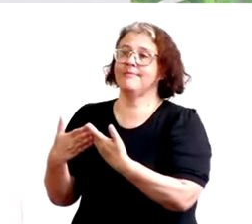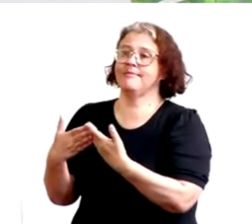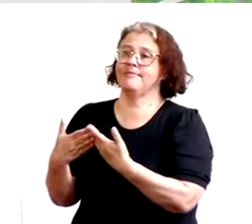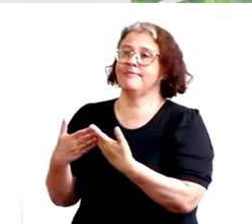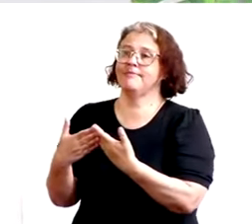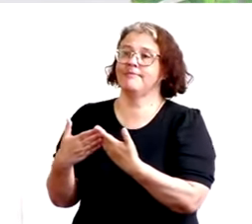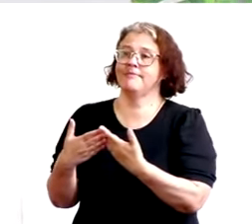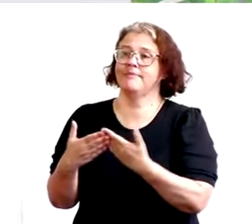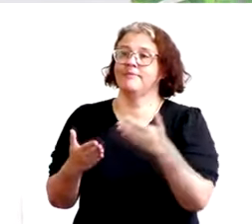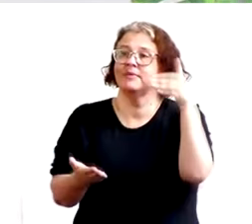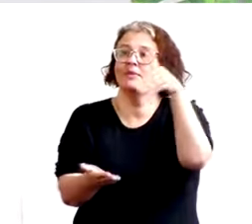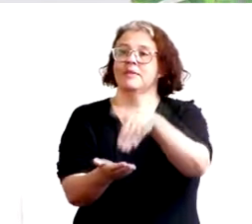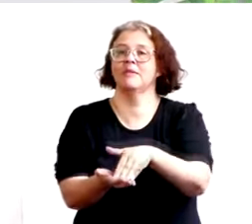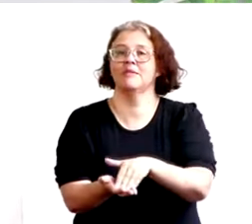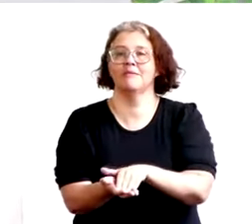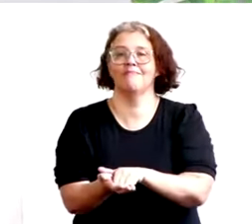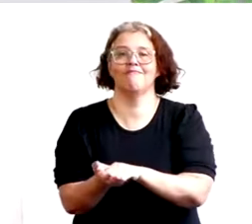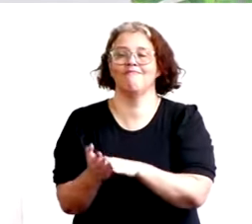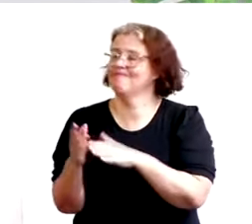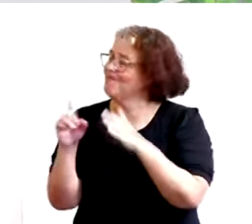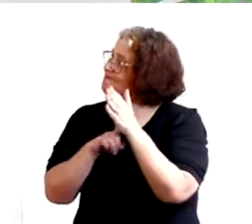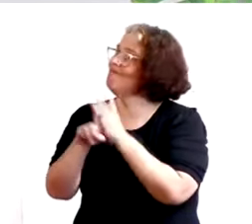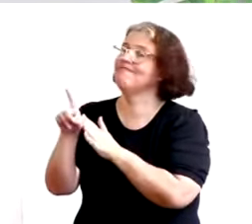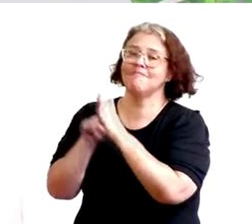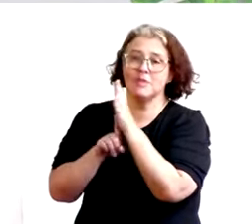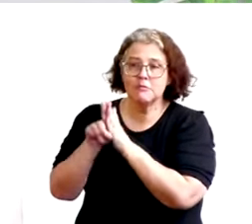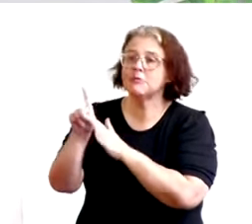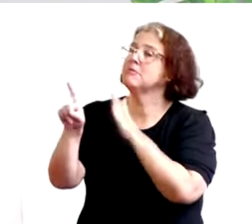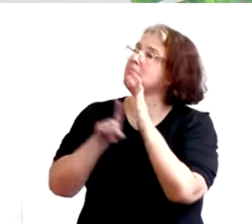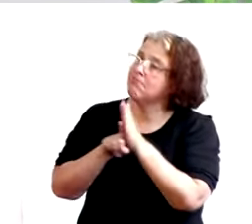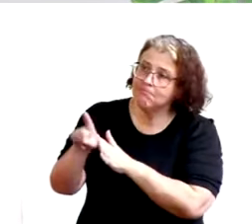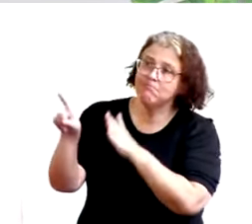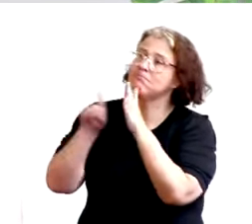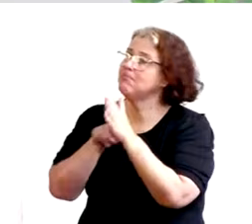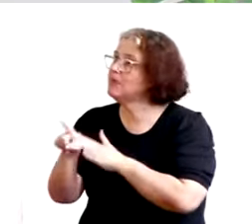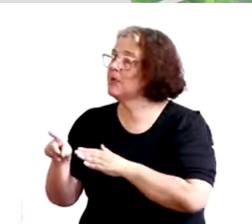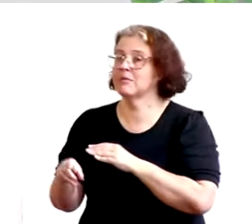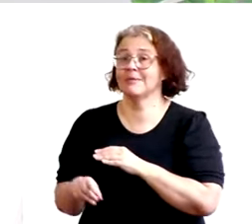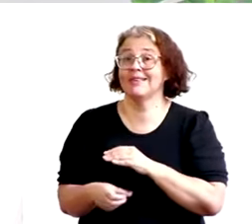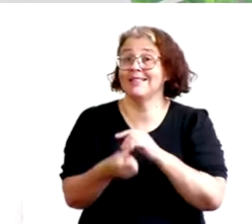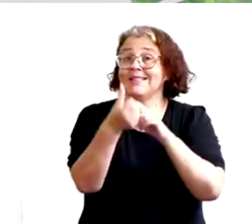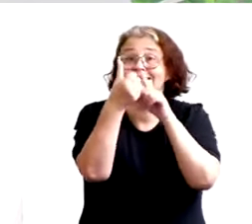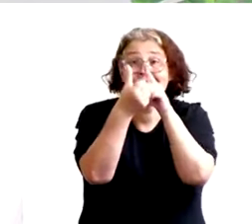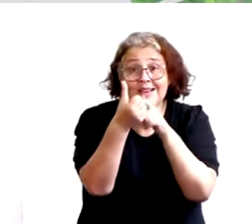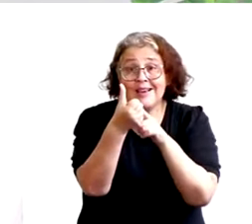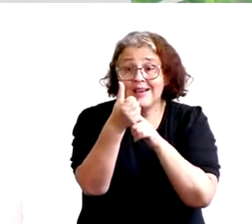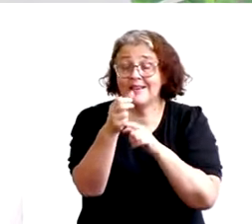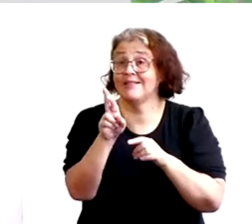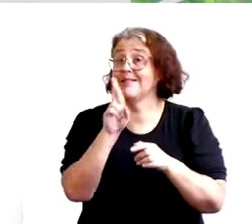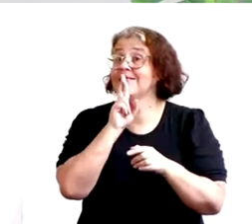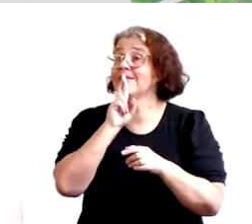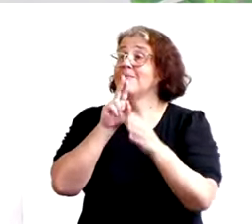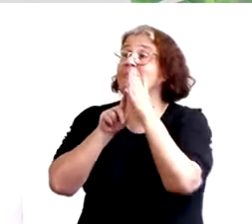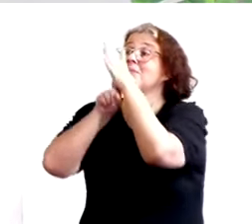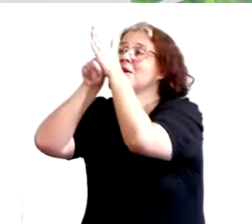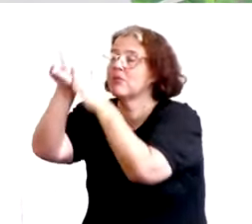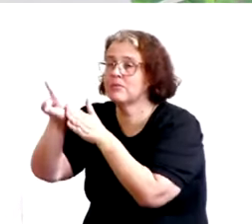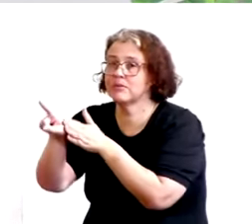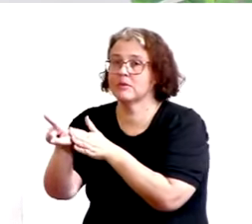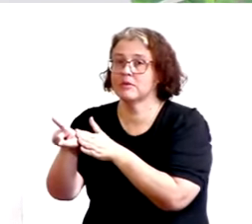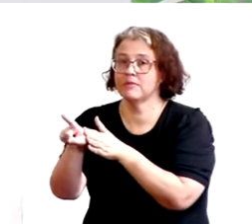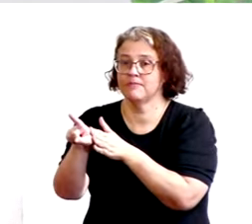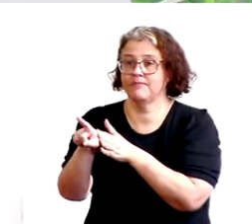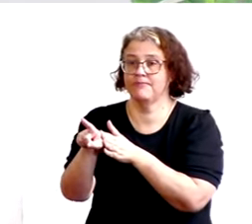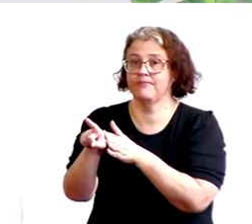de perguntas de questionamentos seis perguntas retóricas e